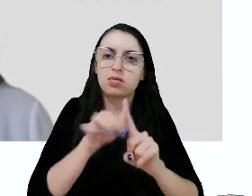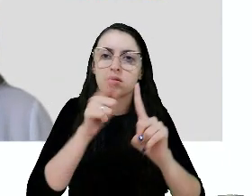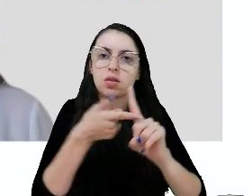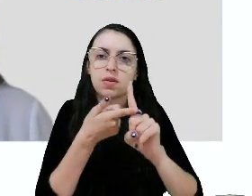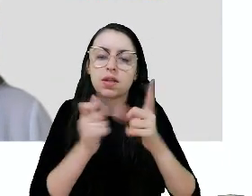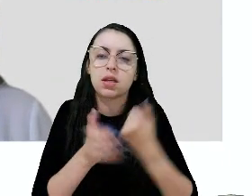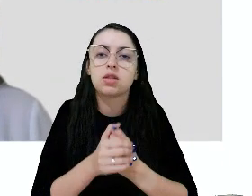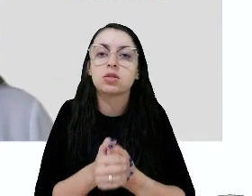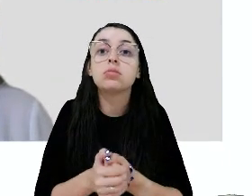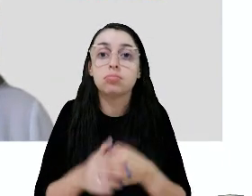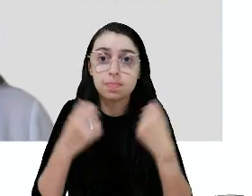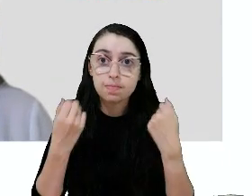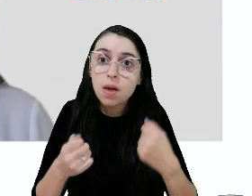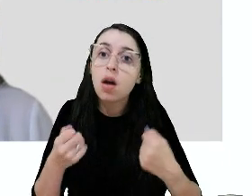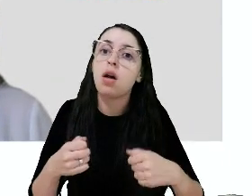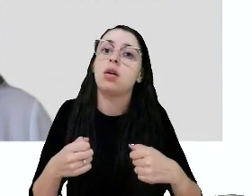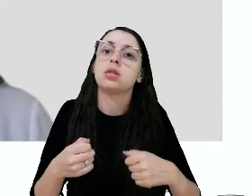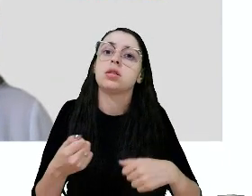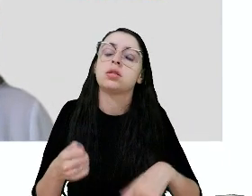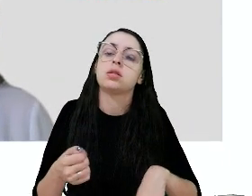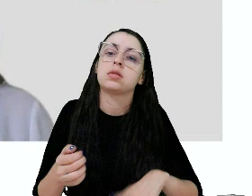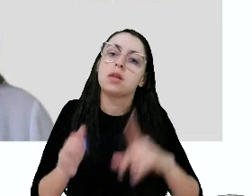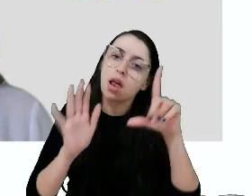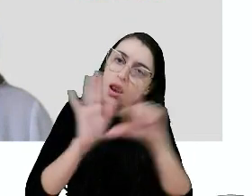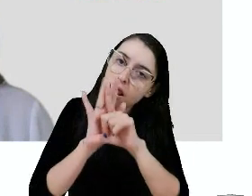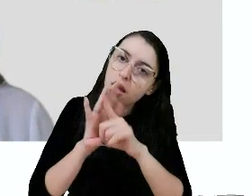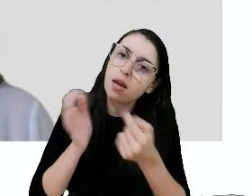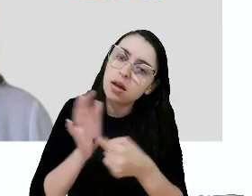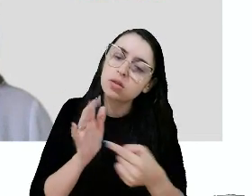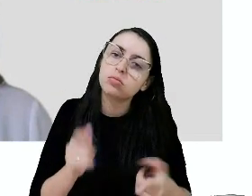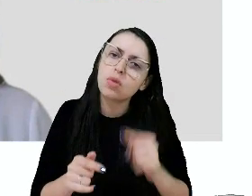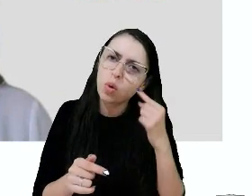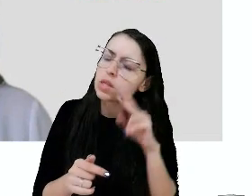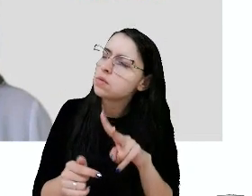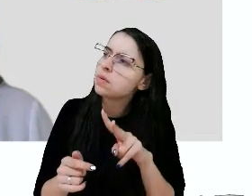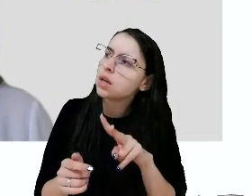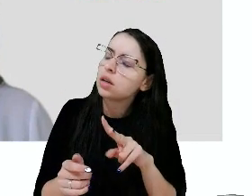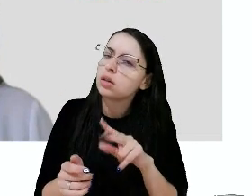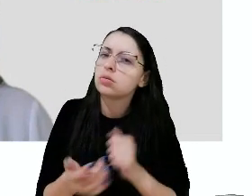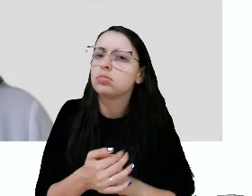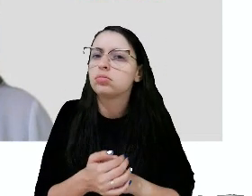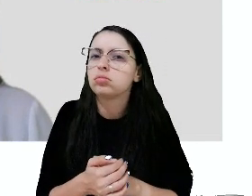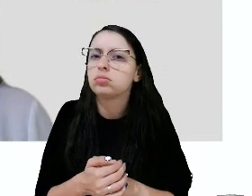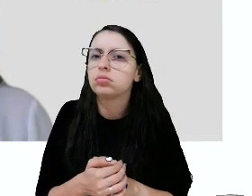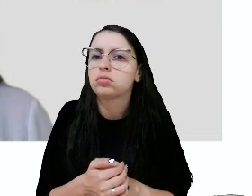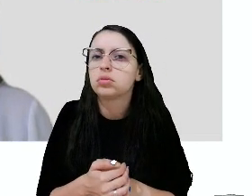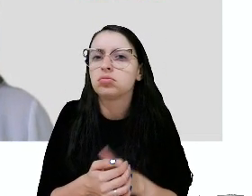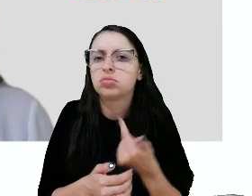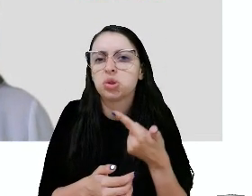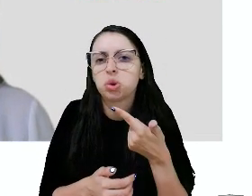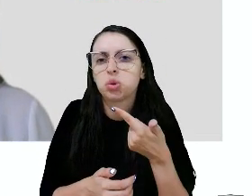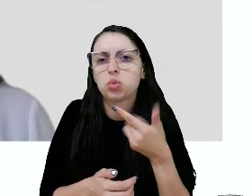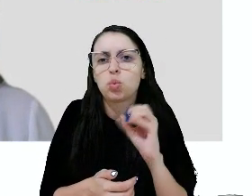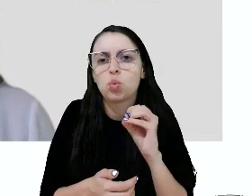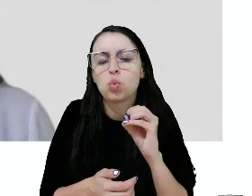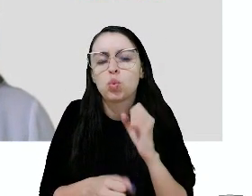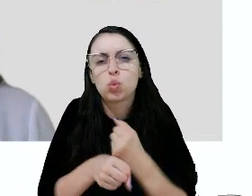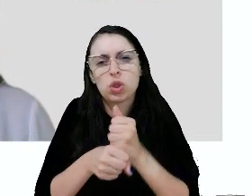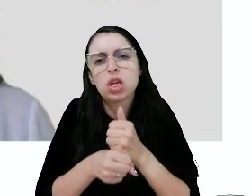em casos, né, em que ele é legal, não é? E nós estamos observando a questão de 2